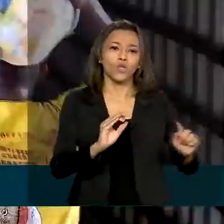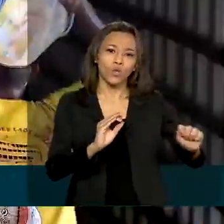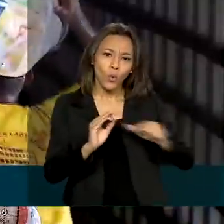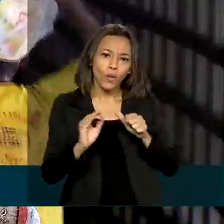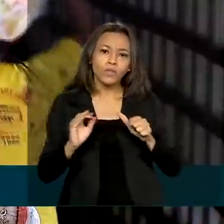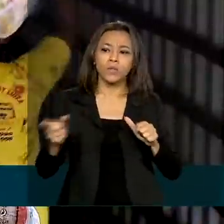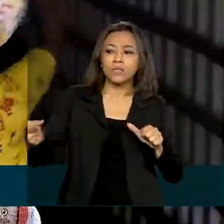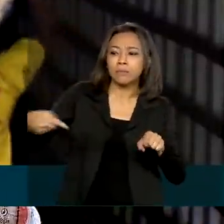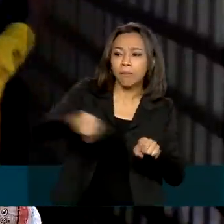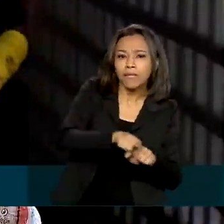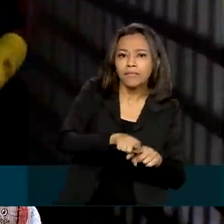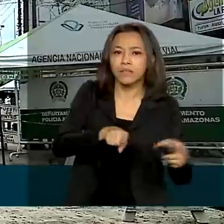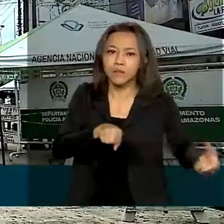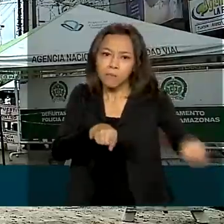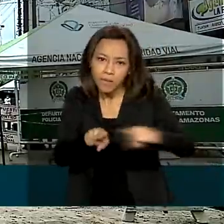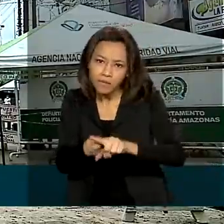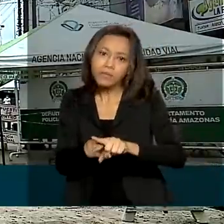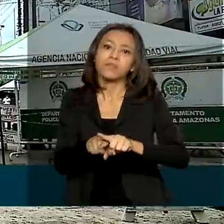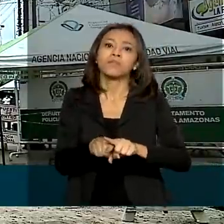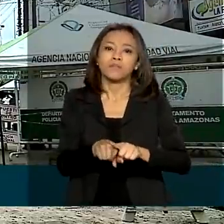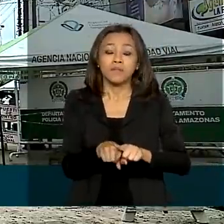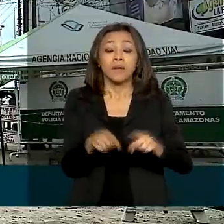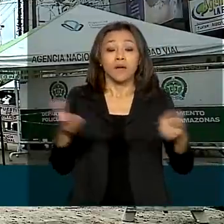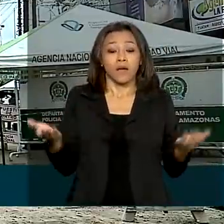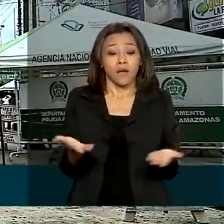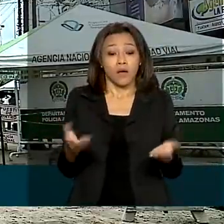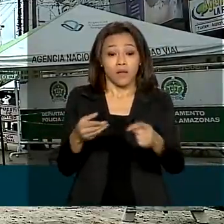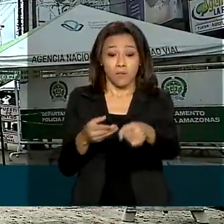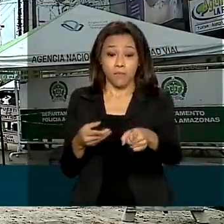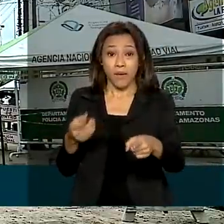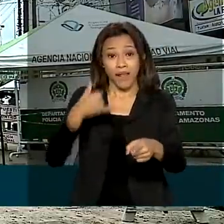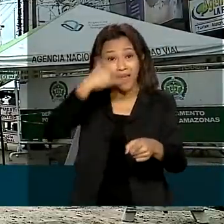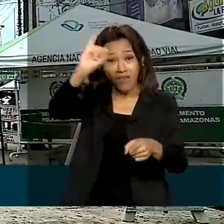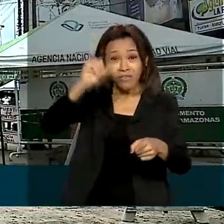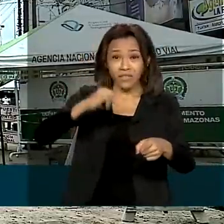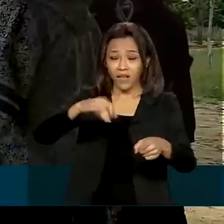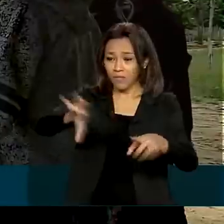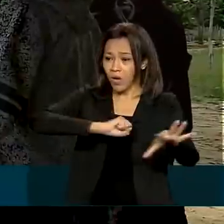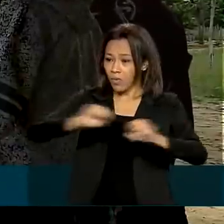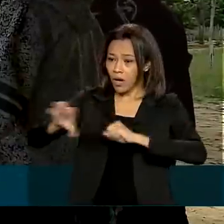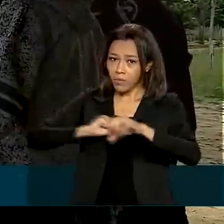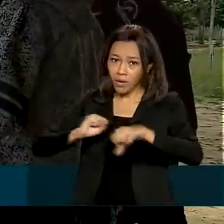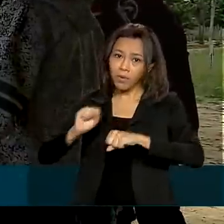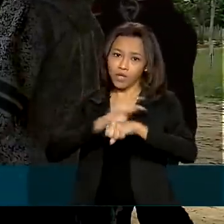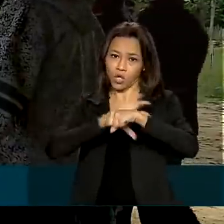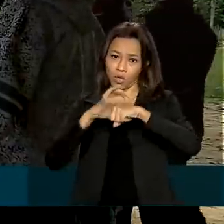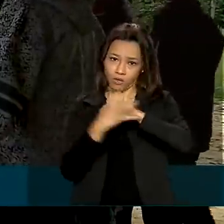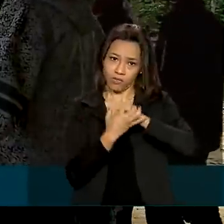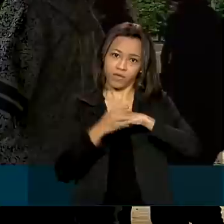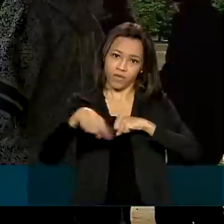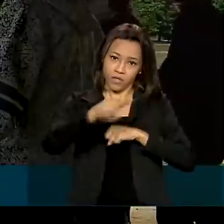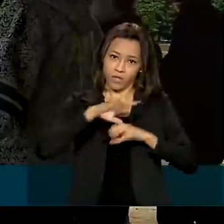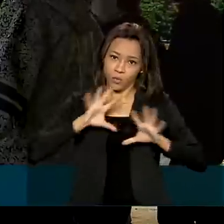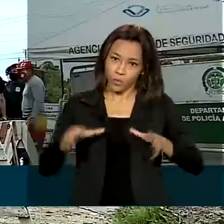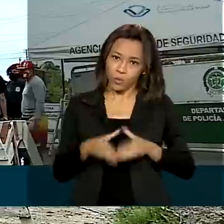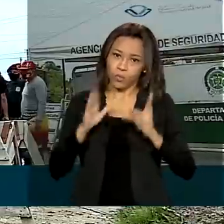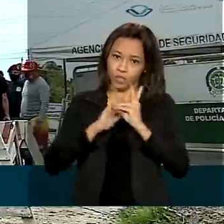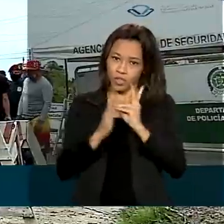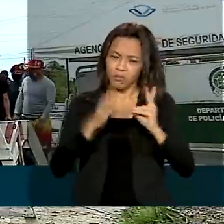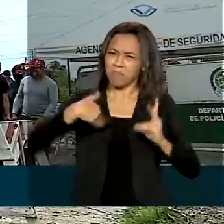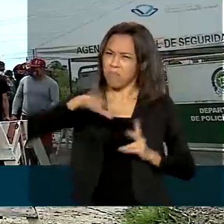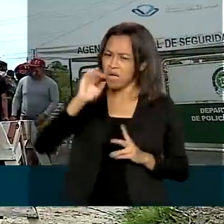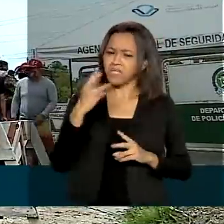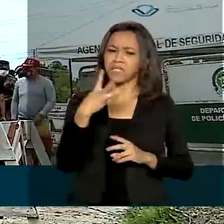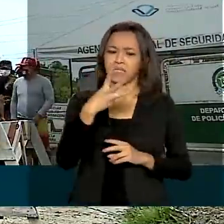parceria com outros órgãos. Além disso, para impedir a transmissão do coronavírus, mais de 300 barreiras sanitárias